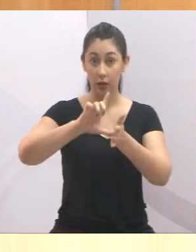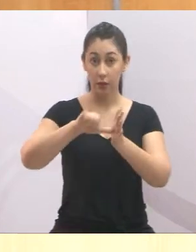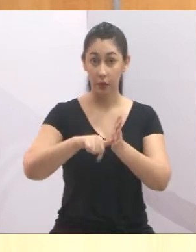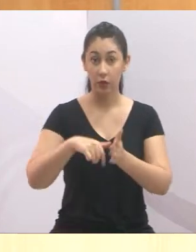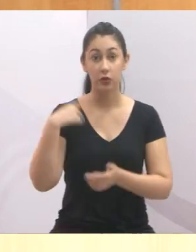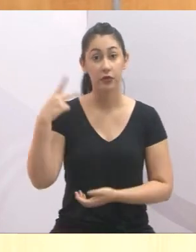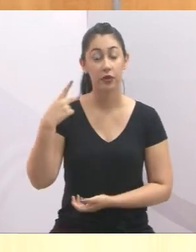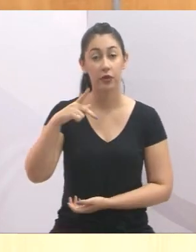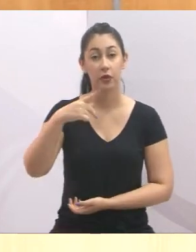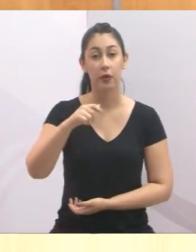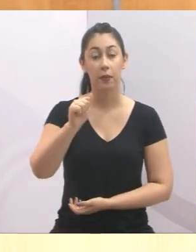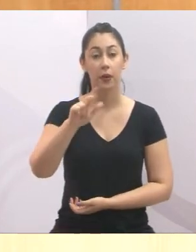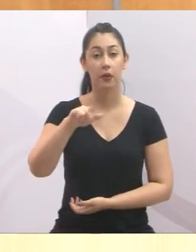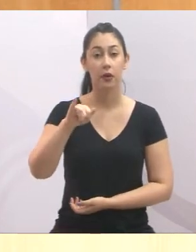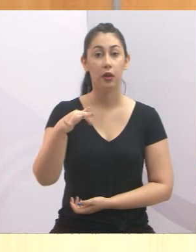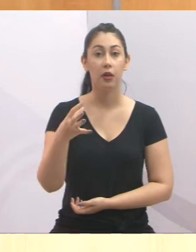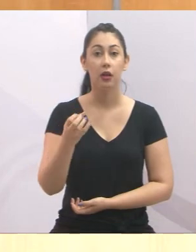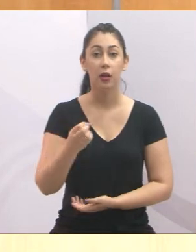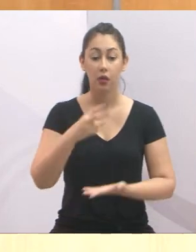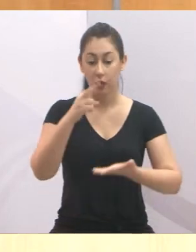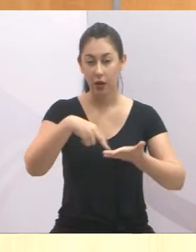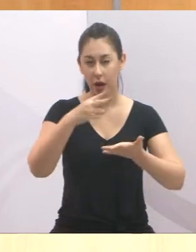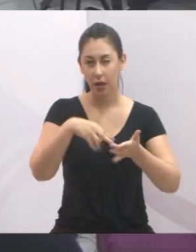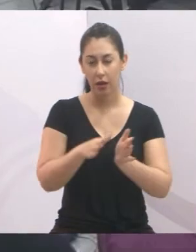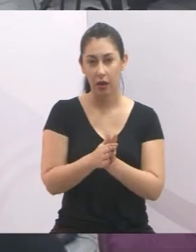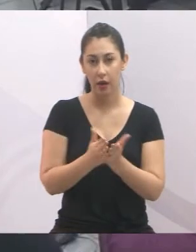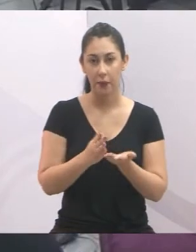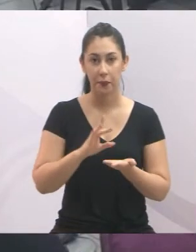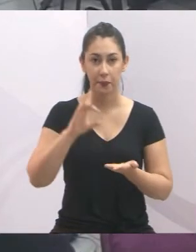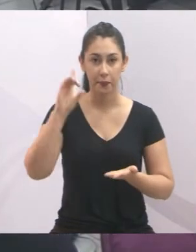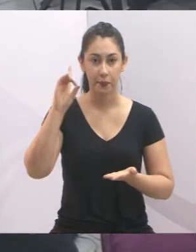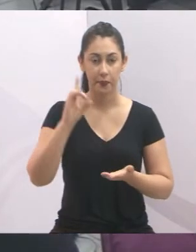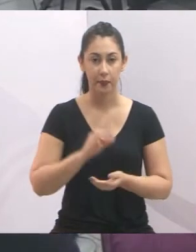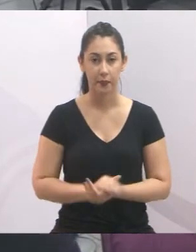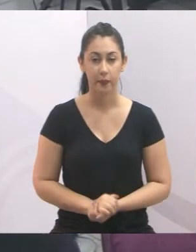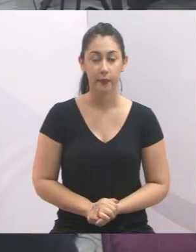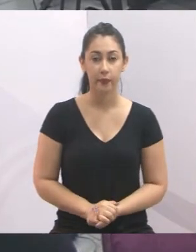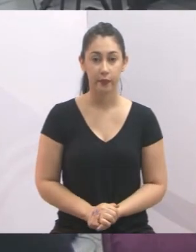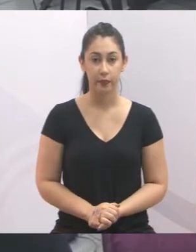vereador Paulinho dos Condutores, proceda a leitura de um trecho da Bíblia.